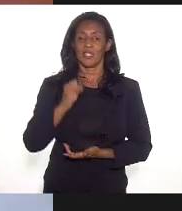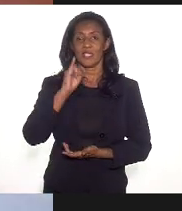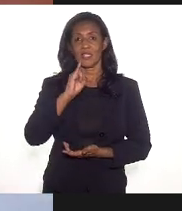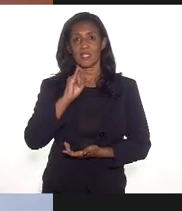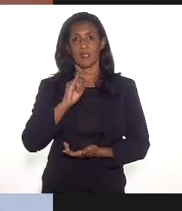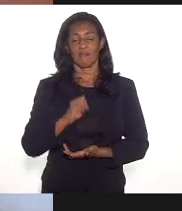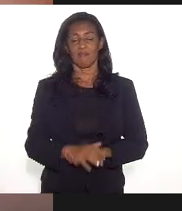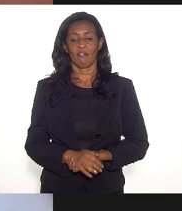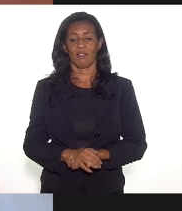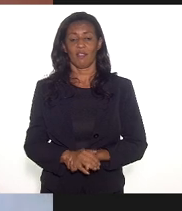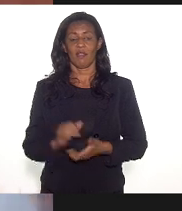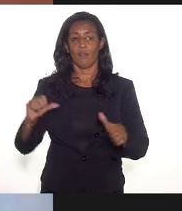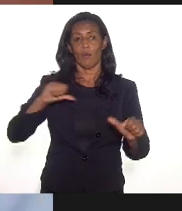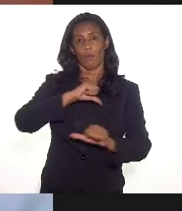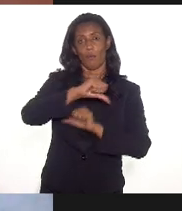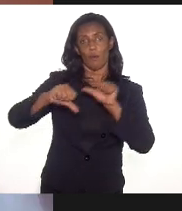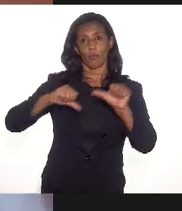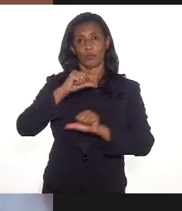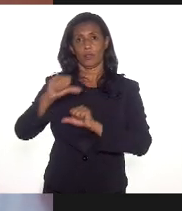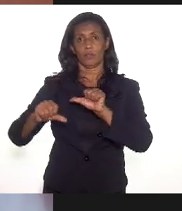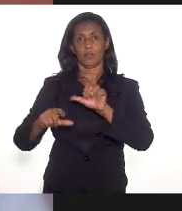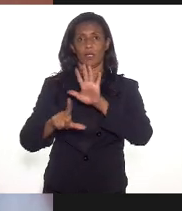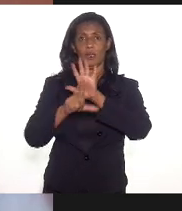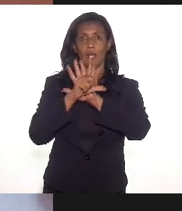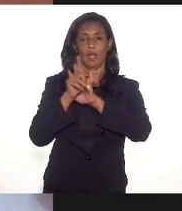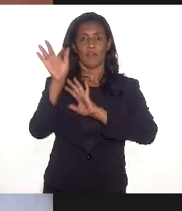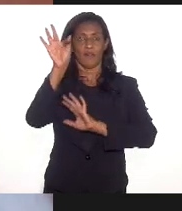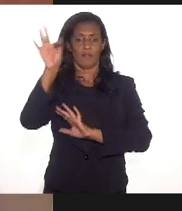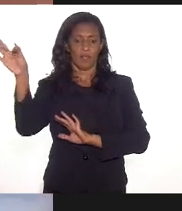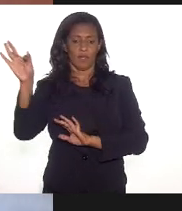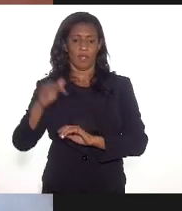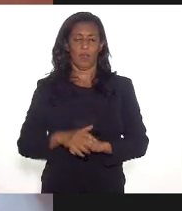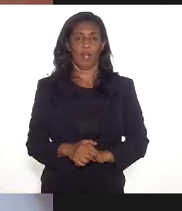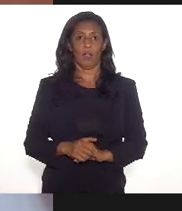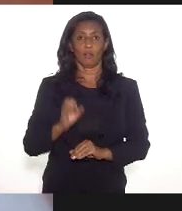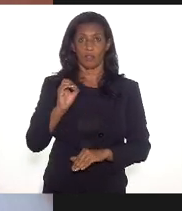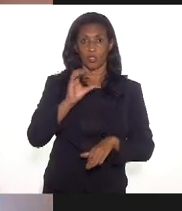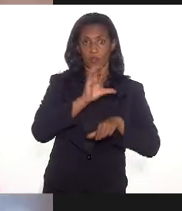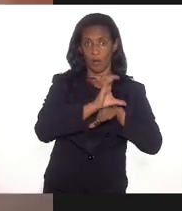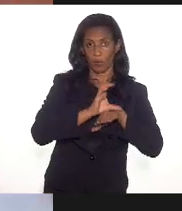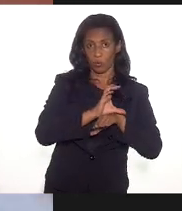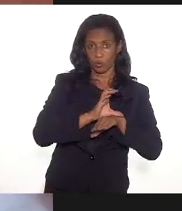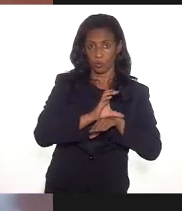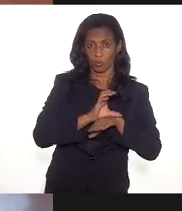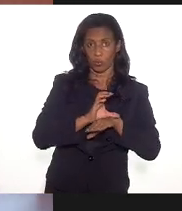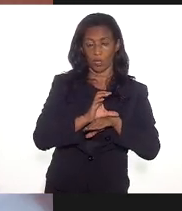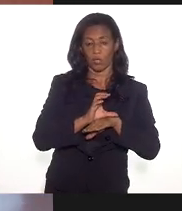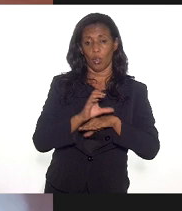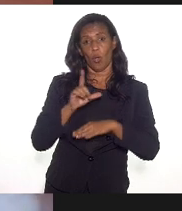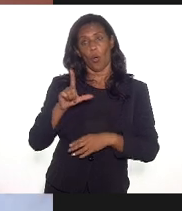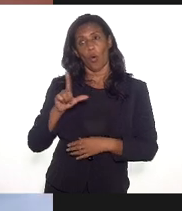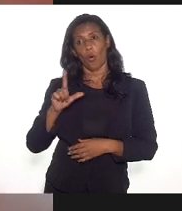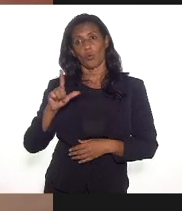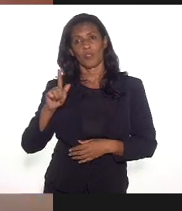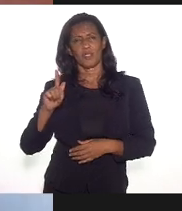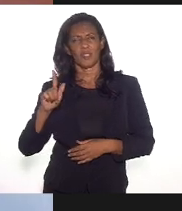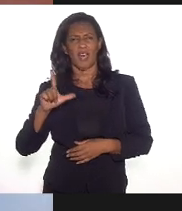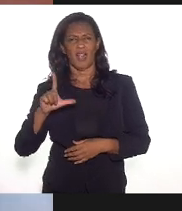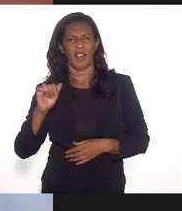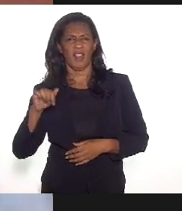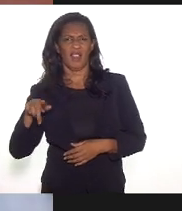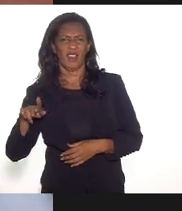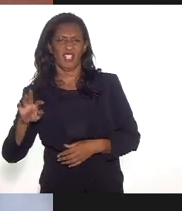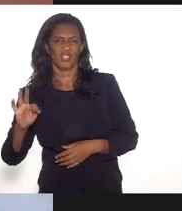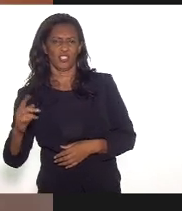houver uma mudança na lei federal. Se tiver uma constituinte, ou lá eles fazerem do